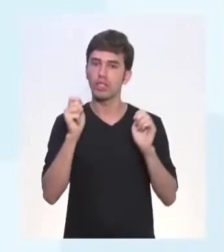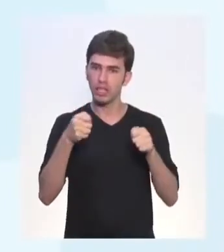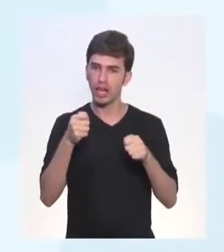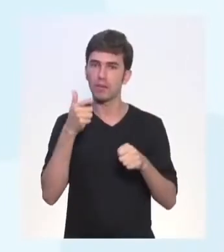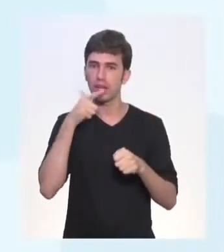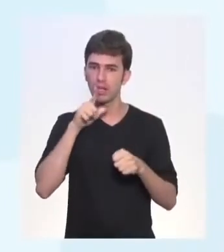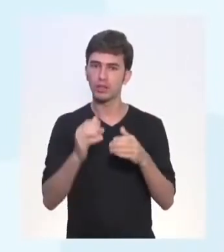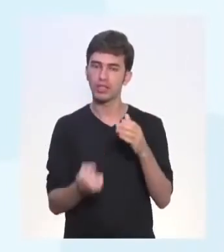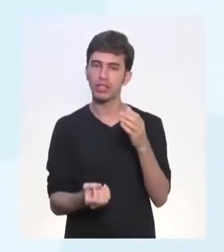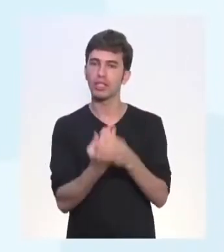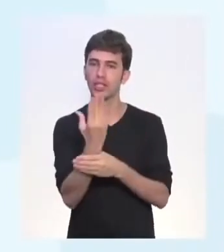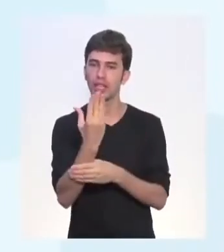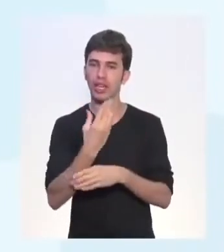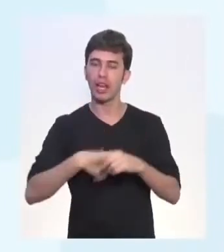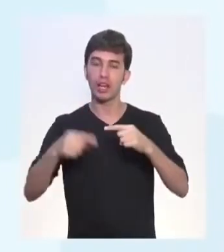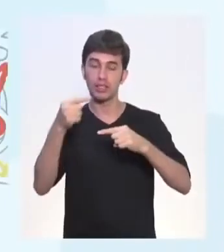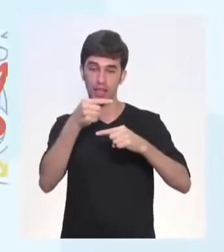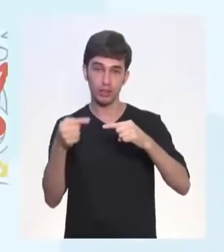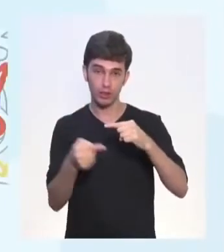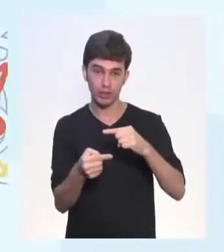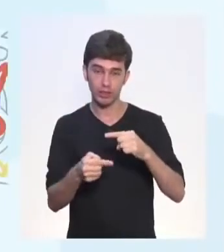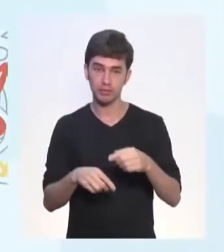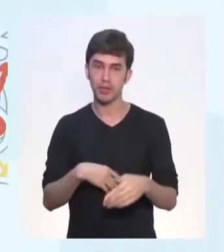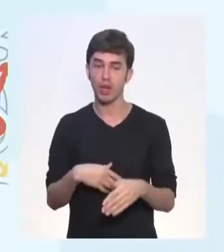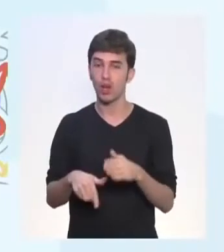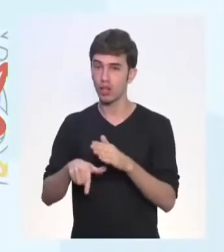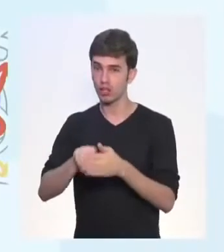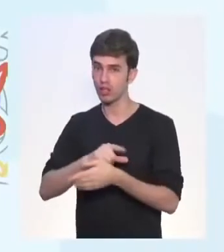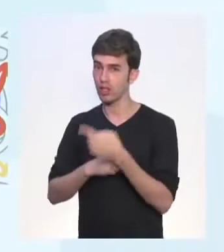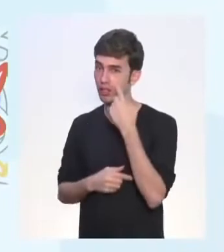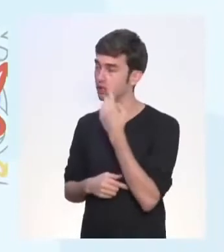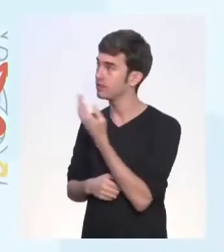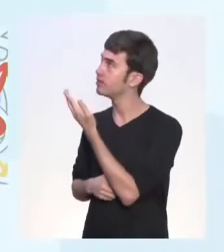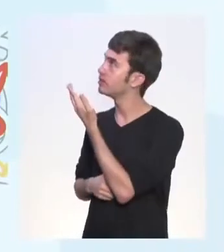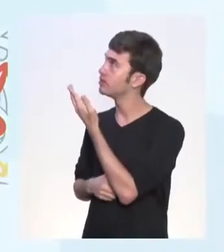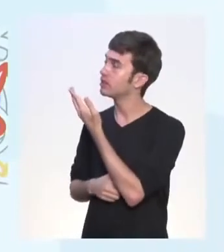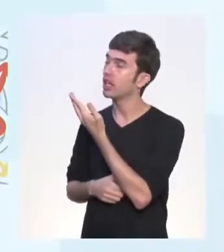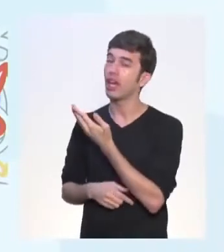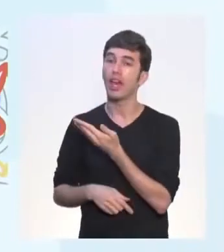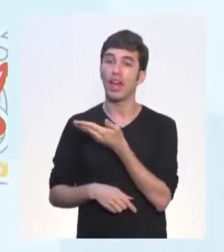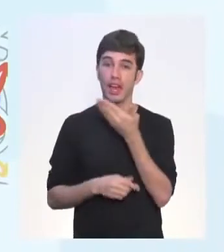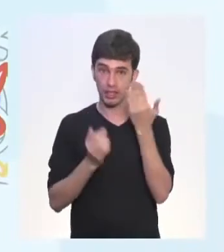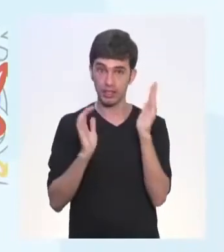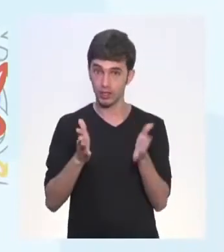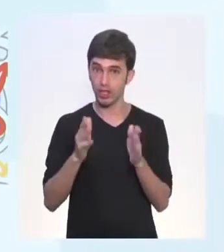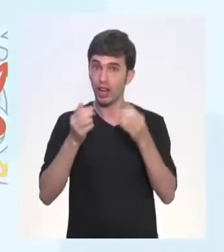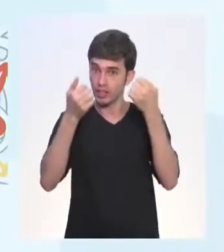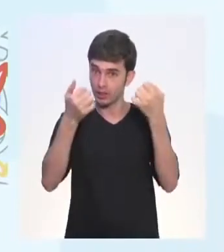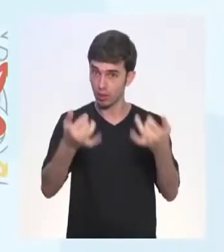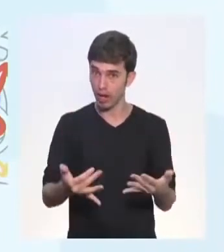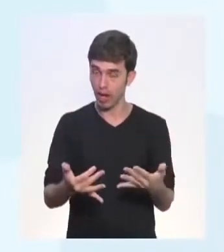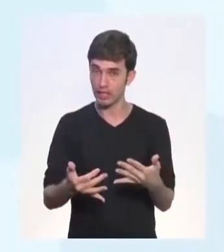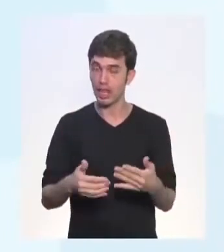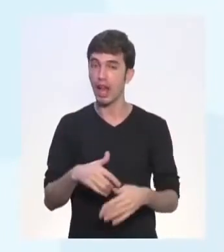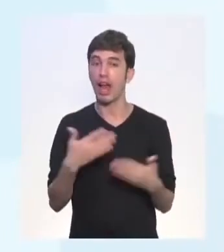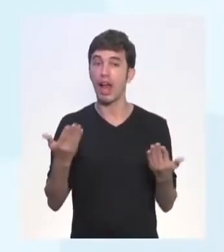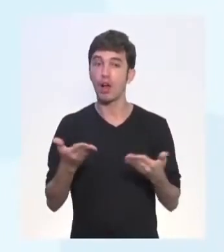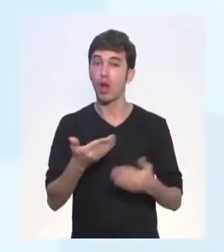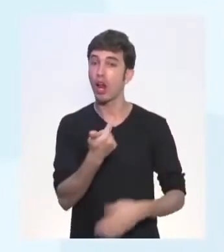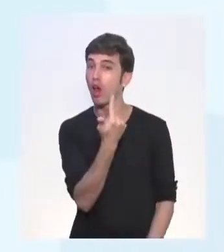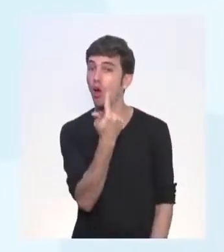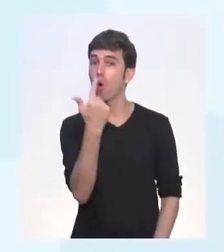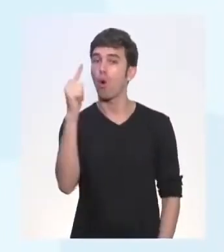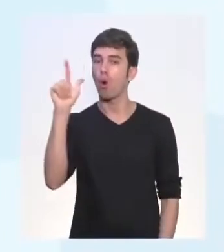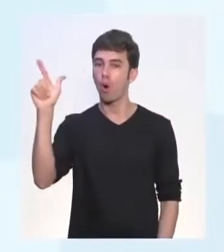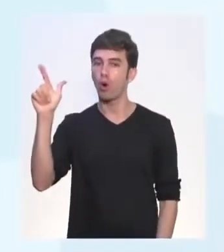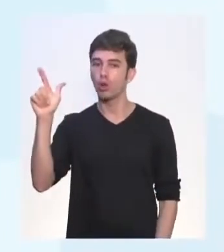lá embaixo, eu coloquei as anteriores. Vou voltar lá, tá vendo? Massa, tempo, velocidade, volume, altura e dinheiro. Eu coloquei